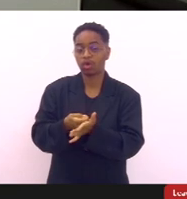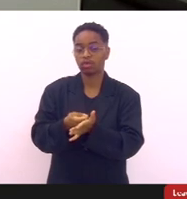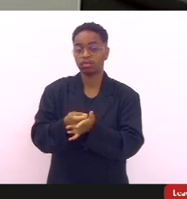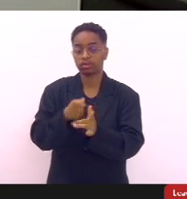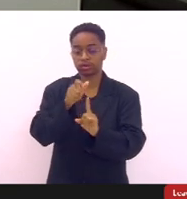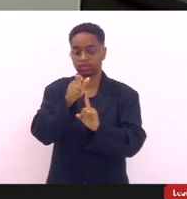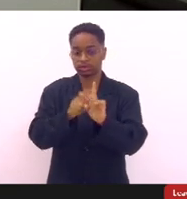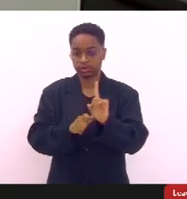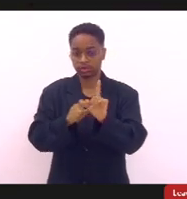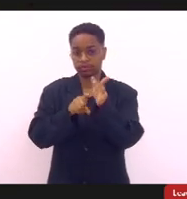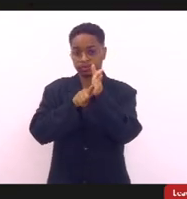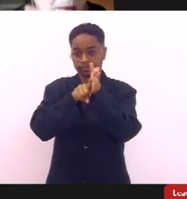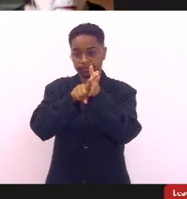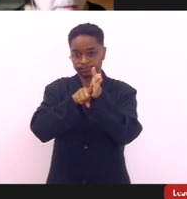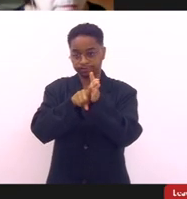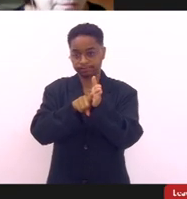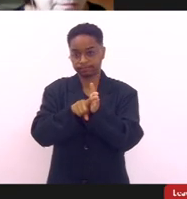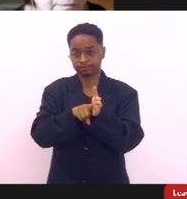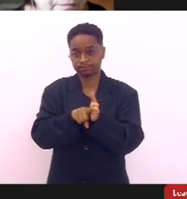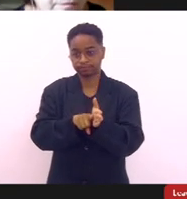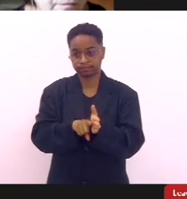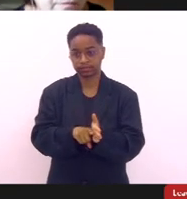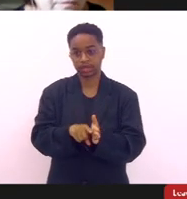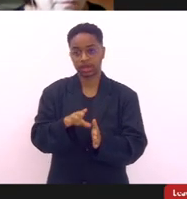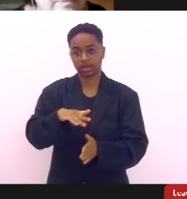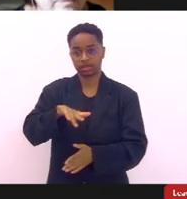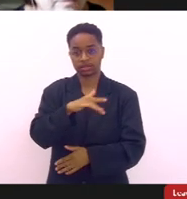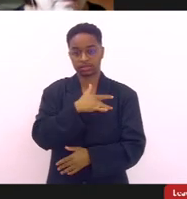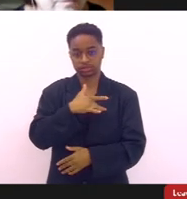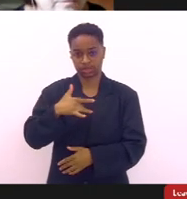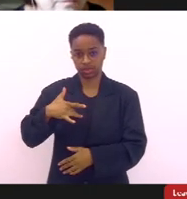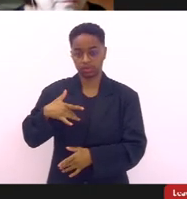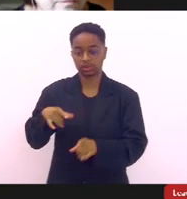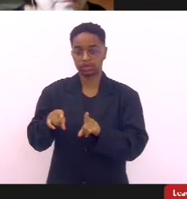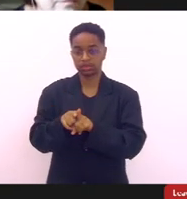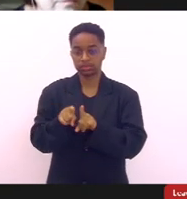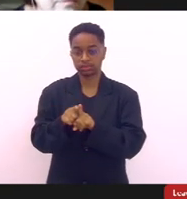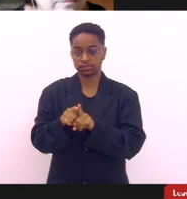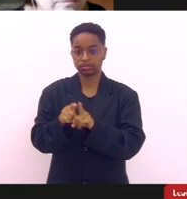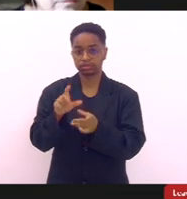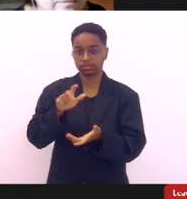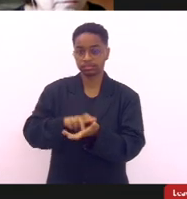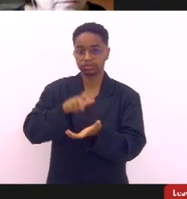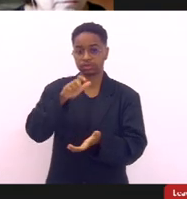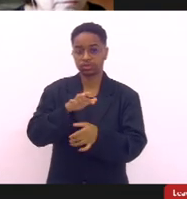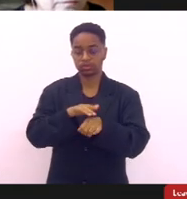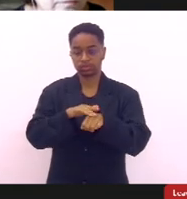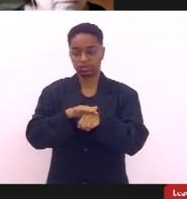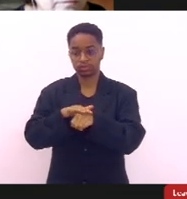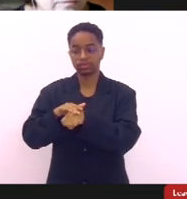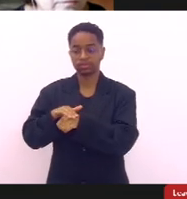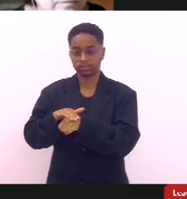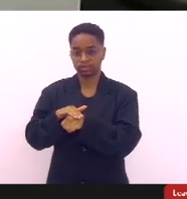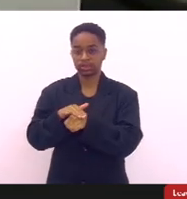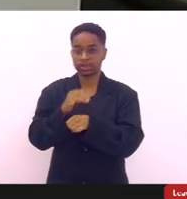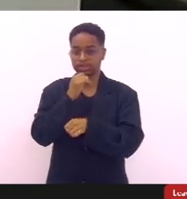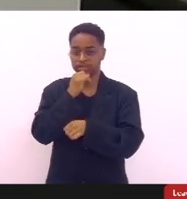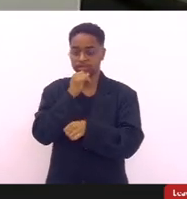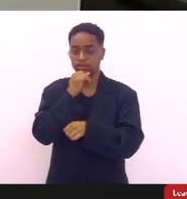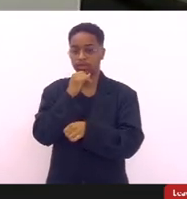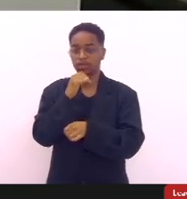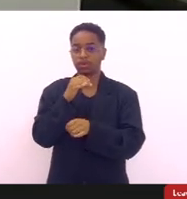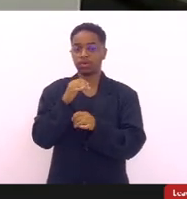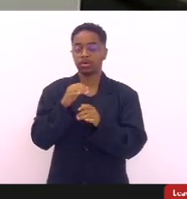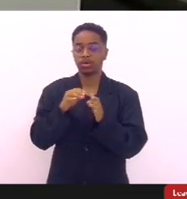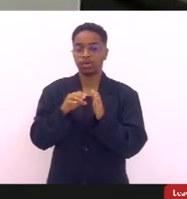submetido a exame de saúde de detecção de doenças tais como tuberculose, HIV